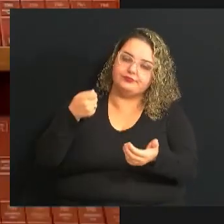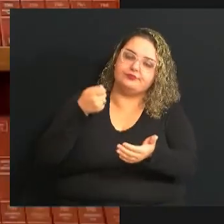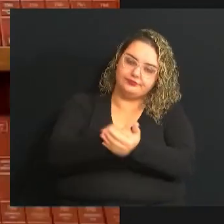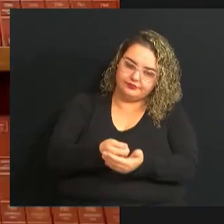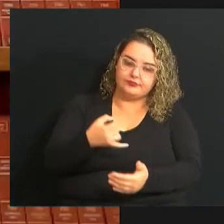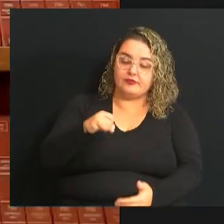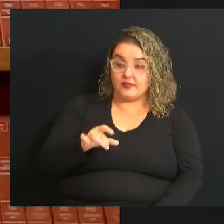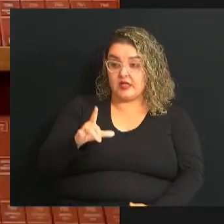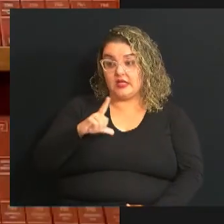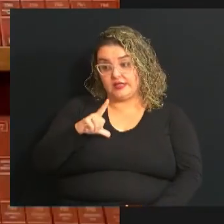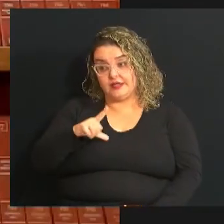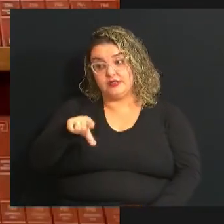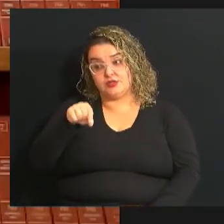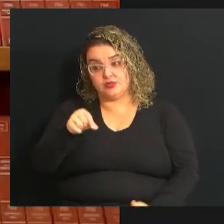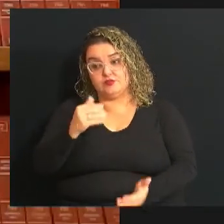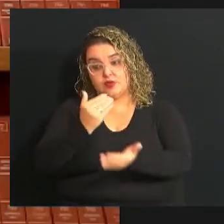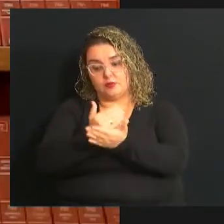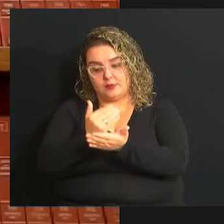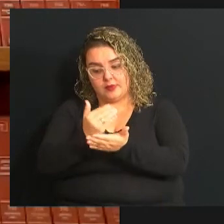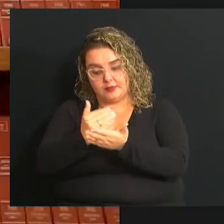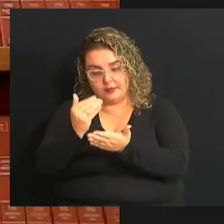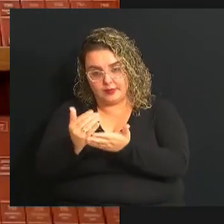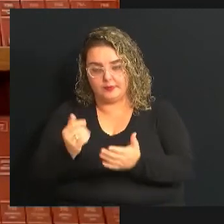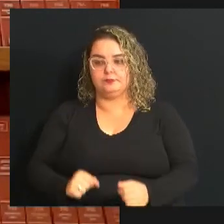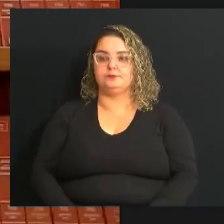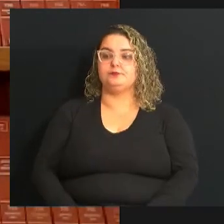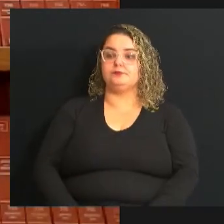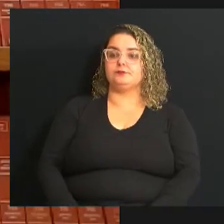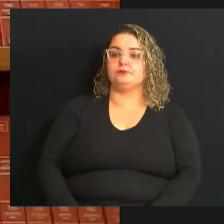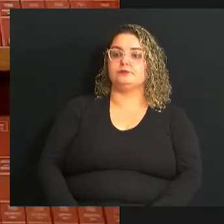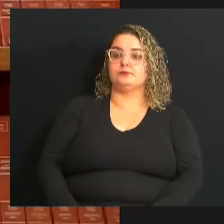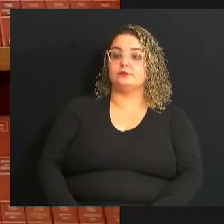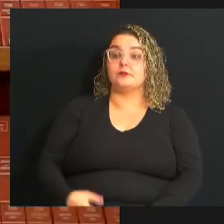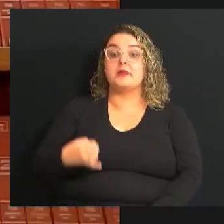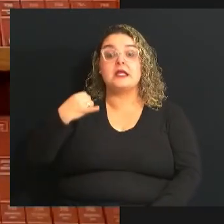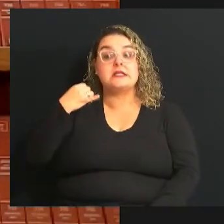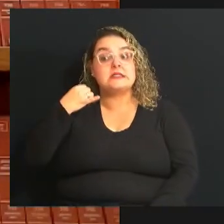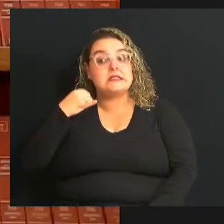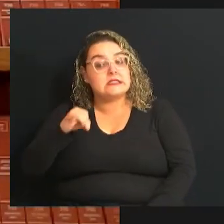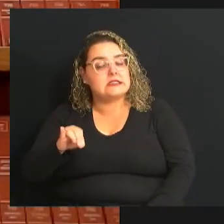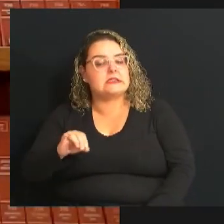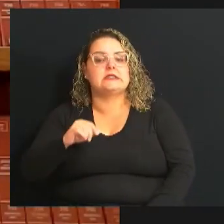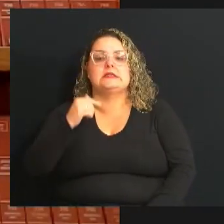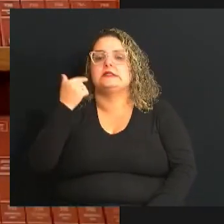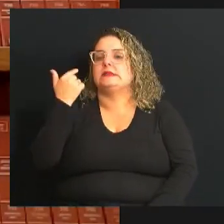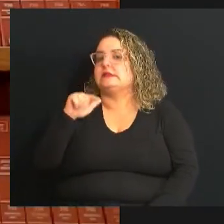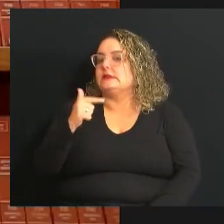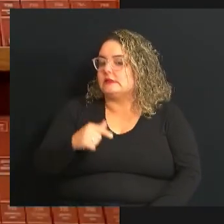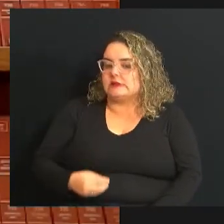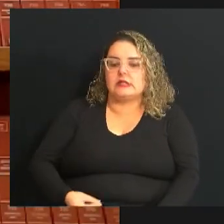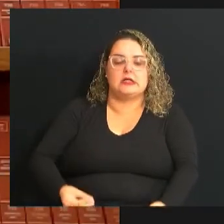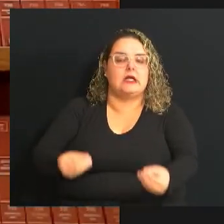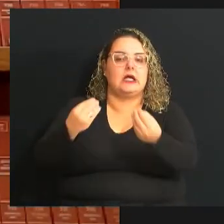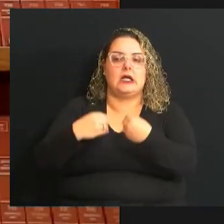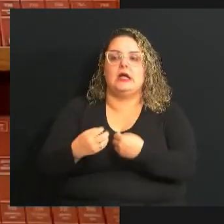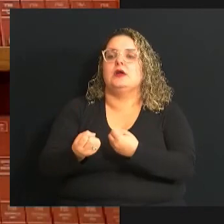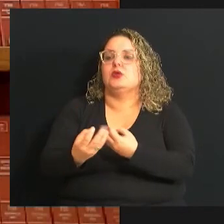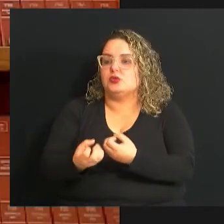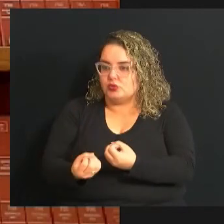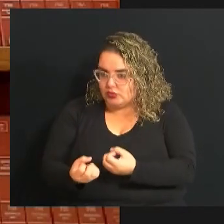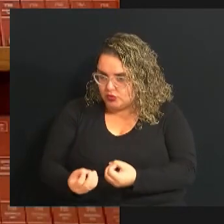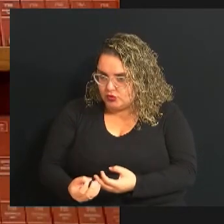com Covid-19. A abertura do hospital de campanha possibilita que que o SUS municipal tenha mais